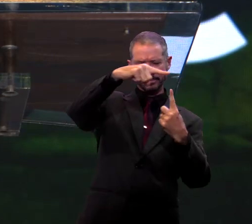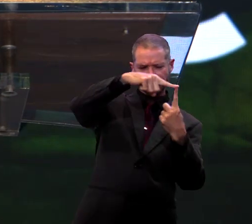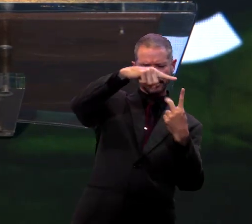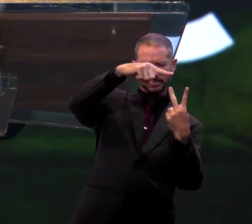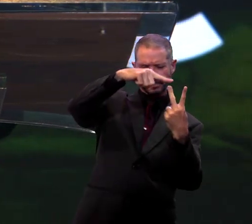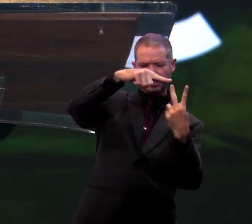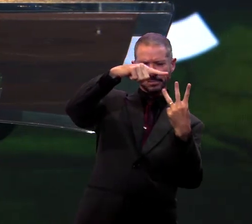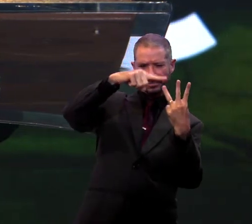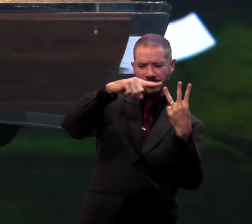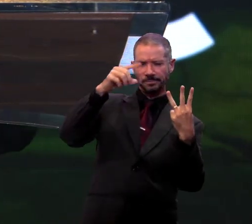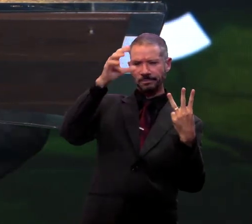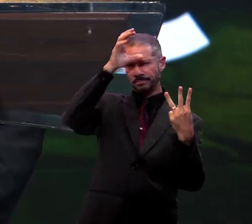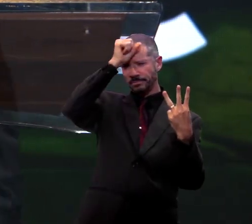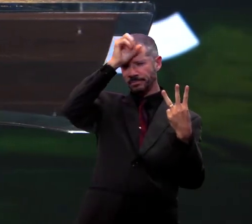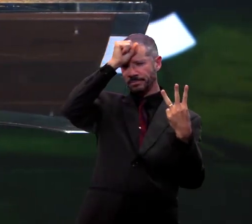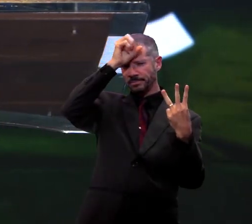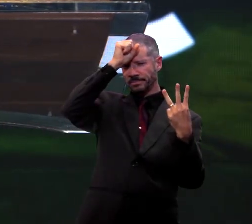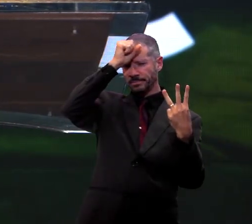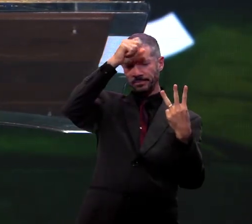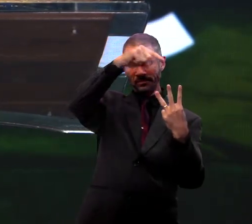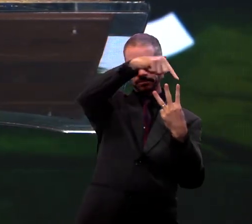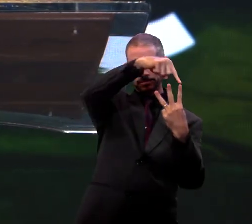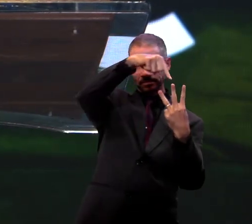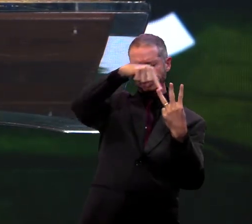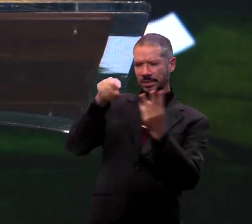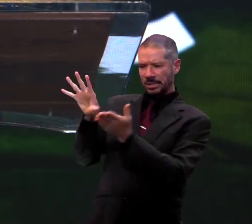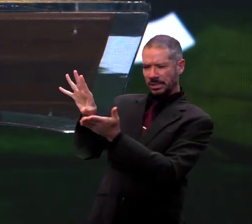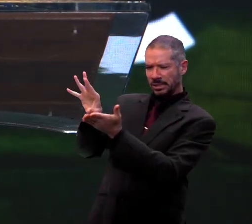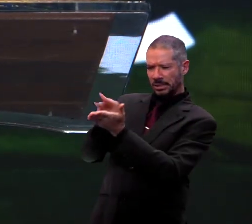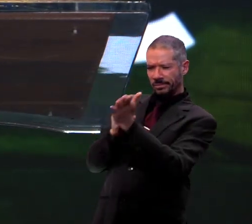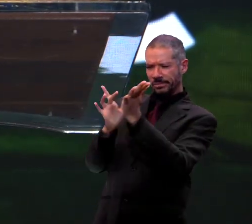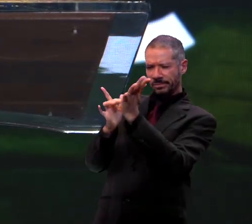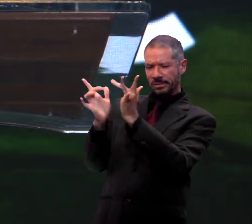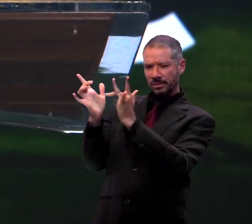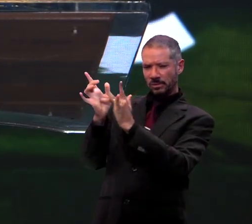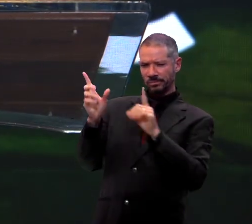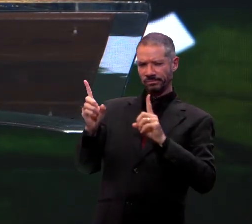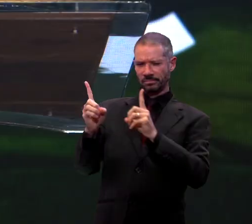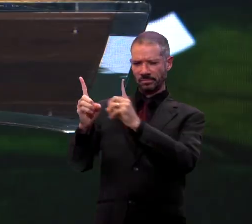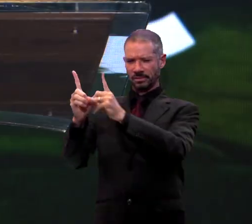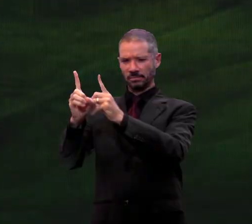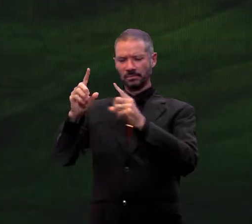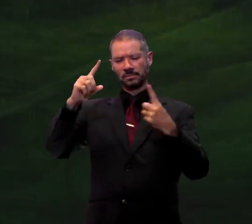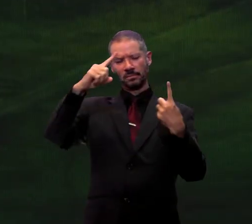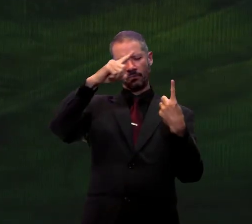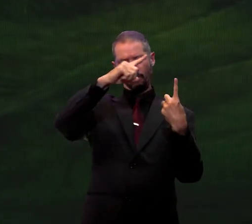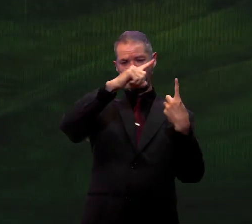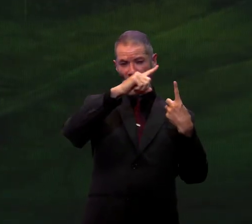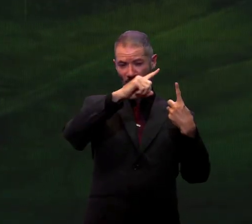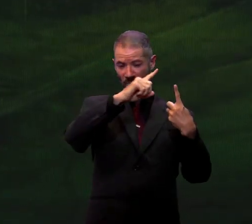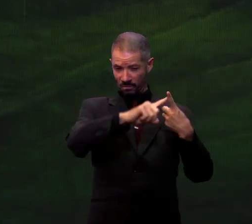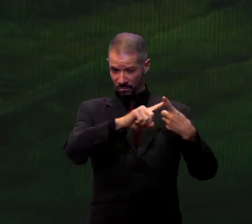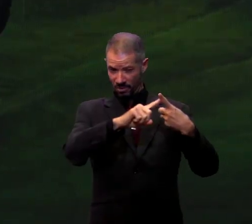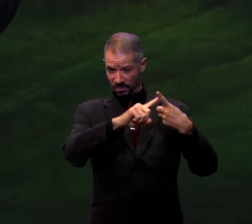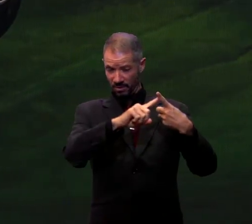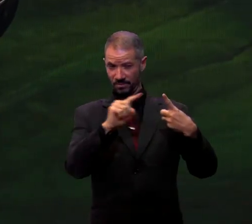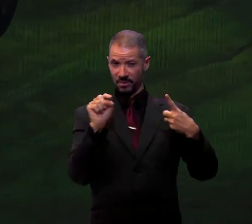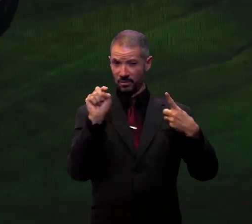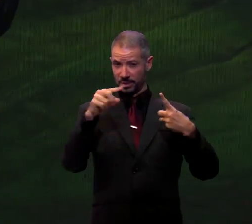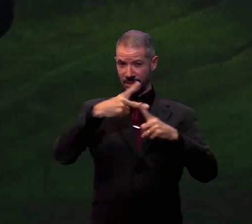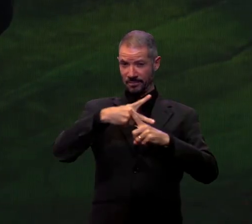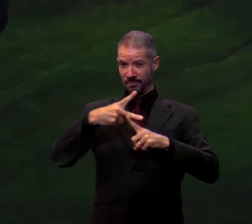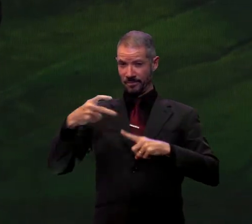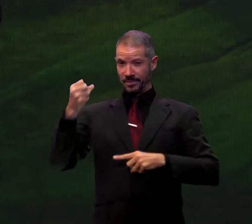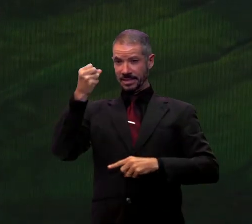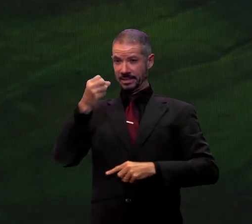3 lições que aprendemos com Jesus nesse encontro. A primeira delas é: você vence o